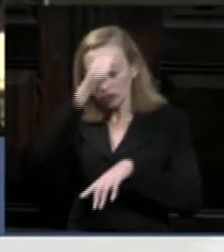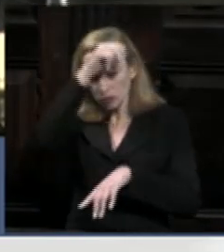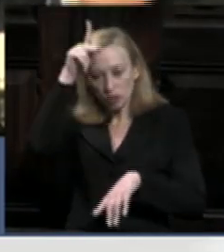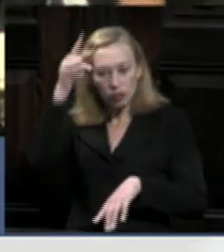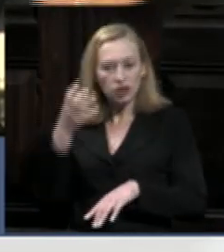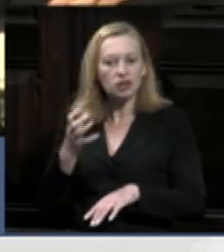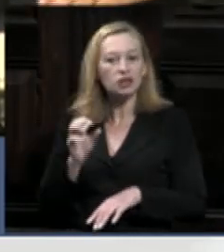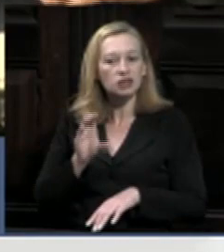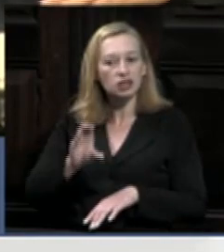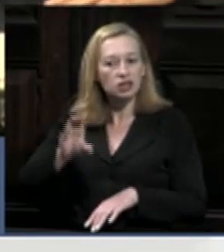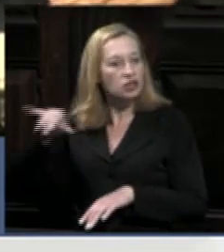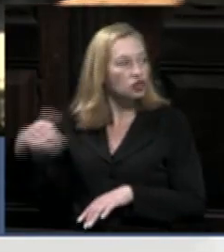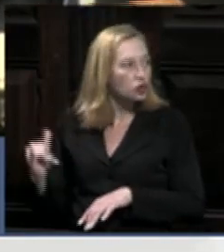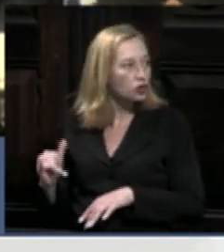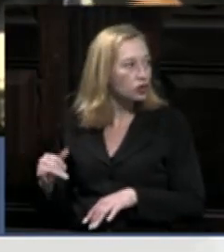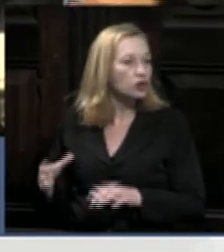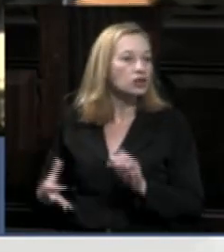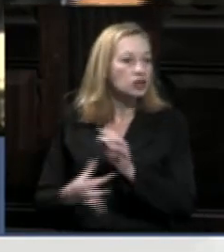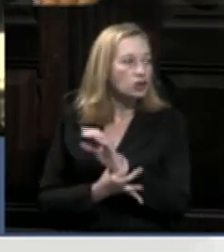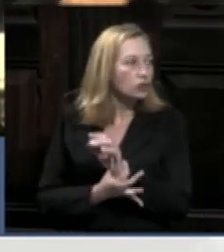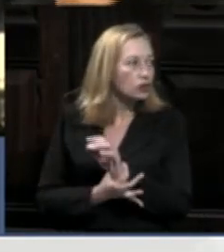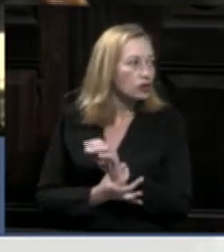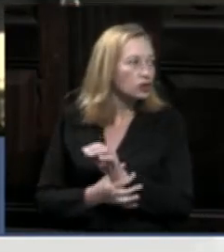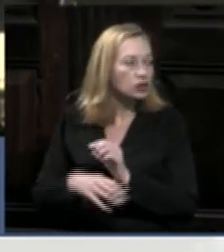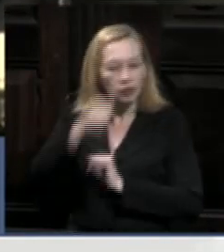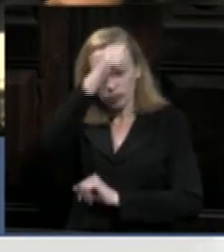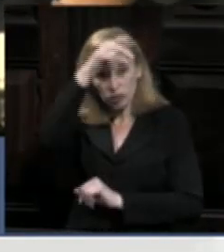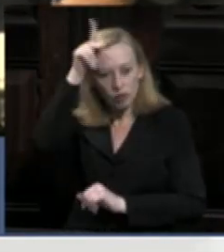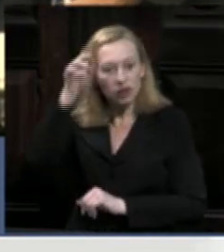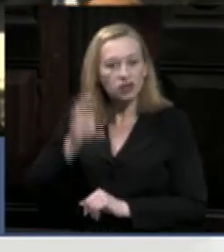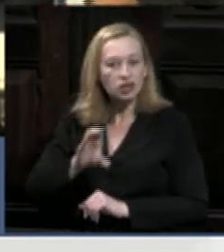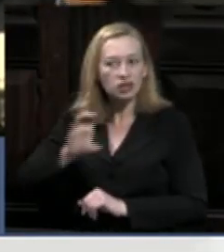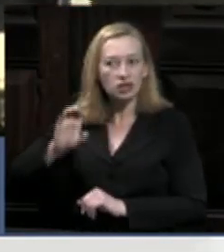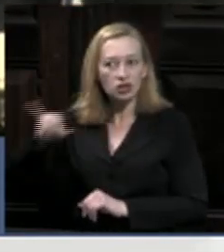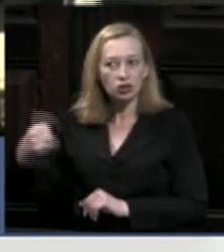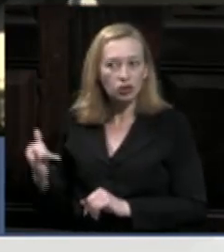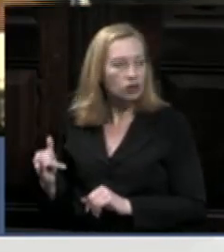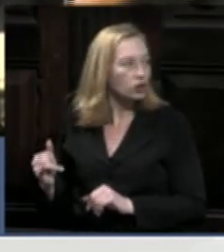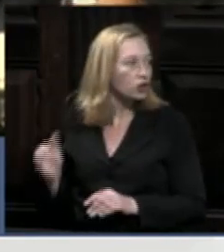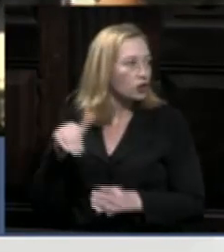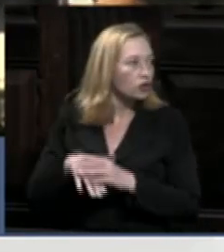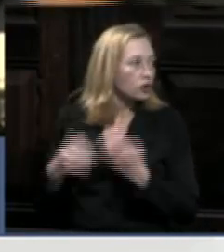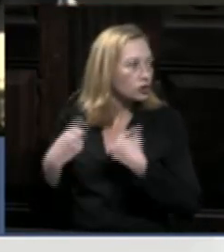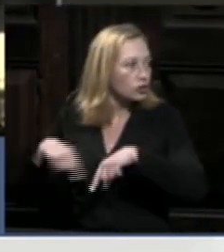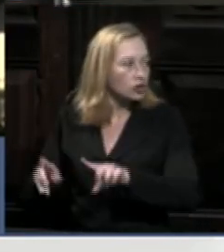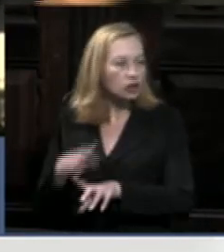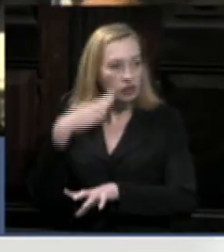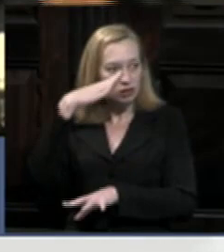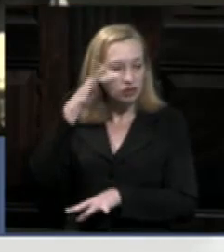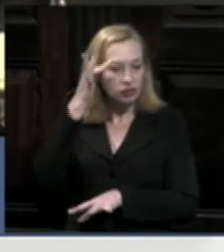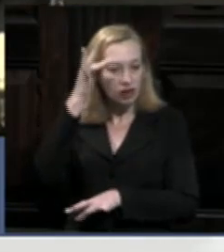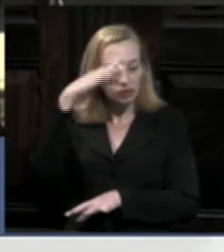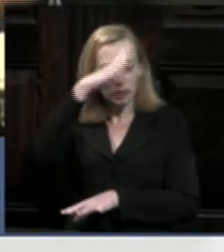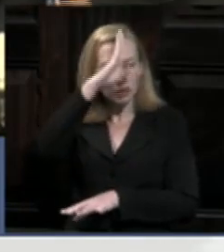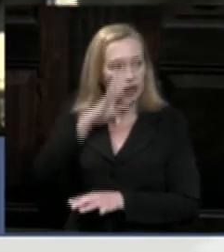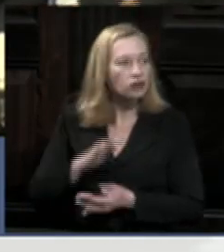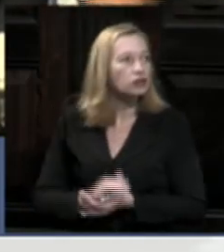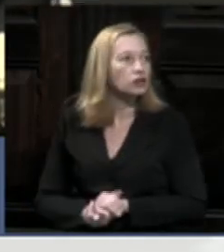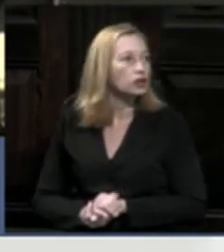segurança pública e assuntos de polícia aratu substitutivo da ccj com voto contrário do deputado flávio bolsonaro